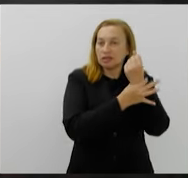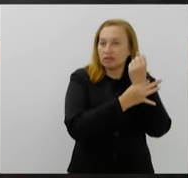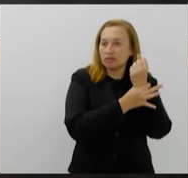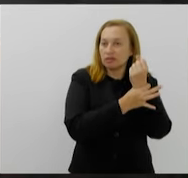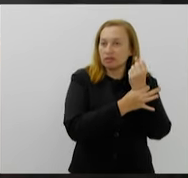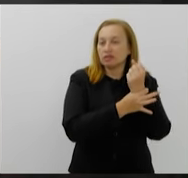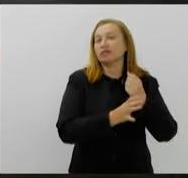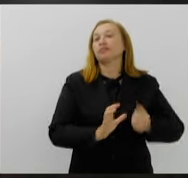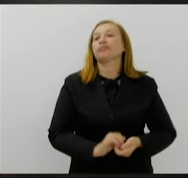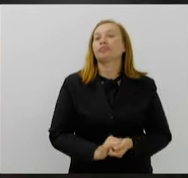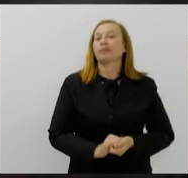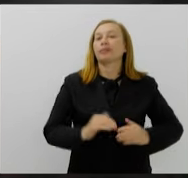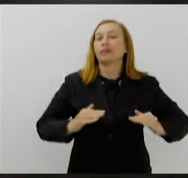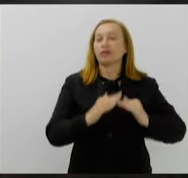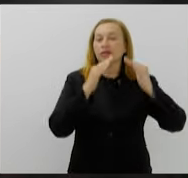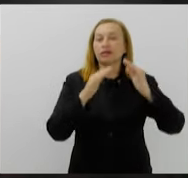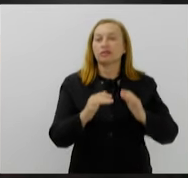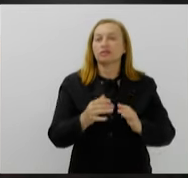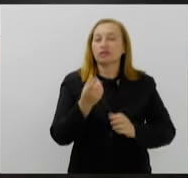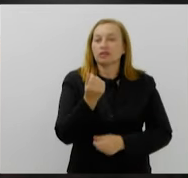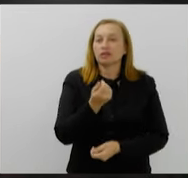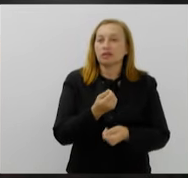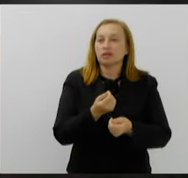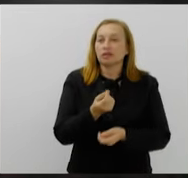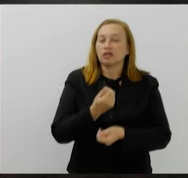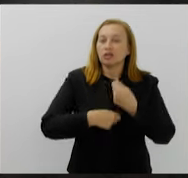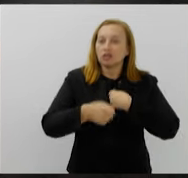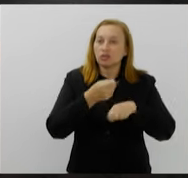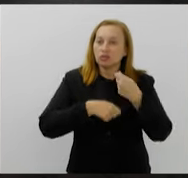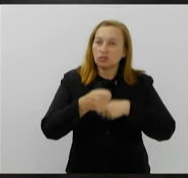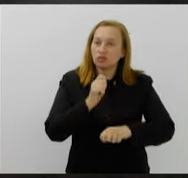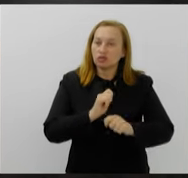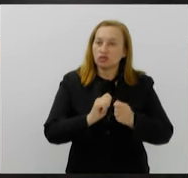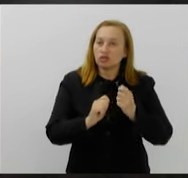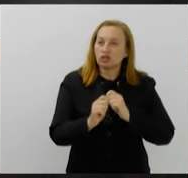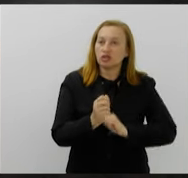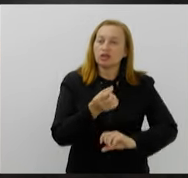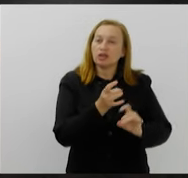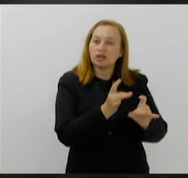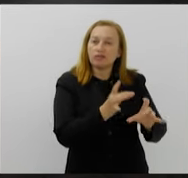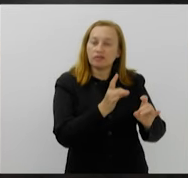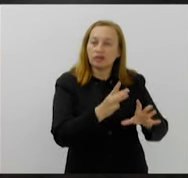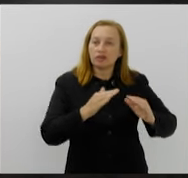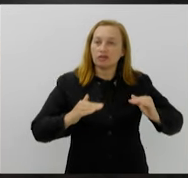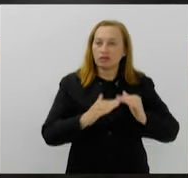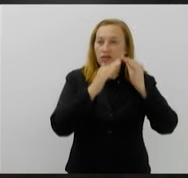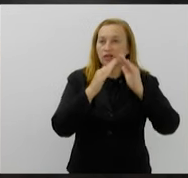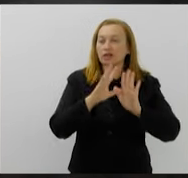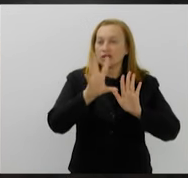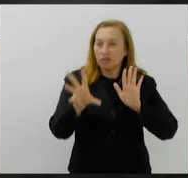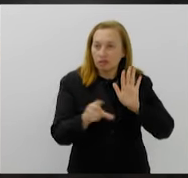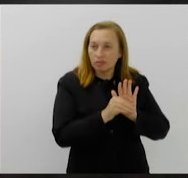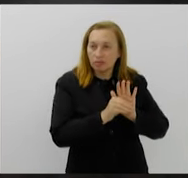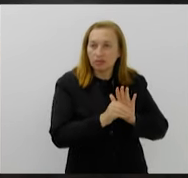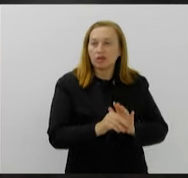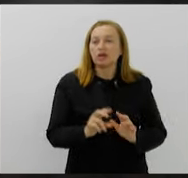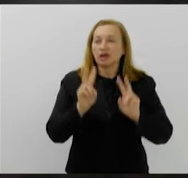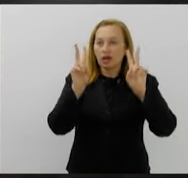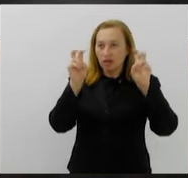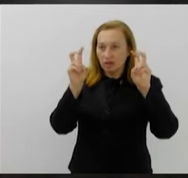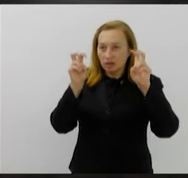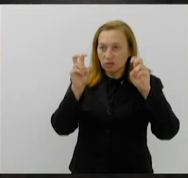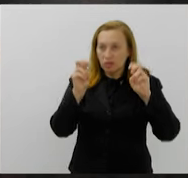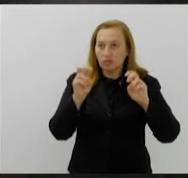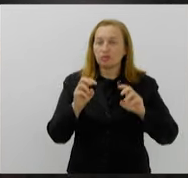favorável de Economia indústria e comero favorável com emenda de servidores públicos favorável de assuntos municipais de